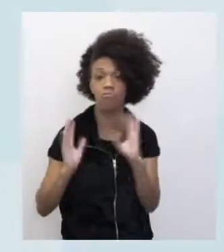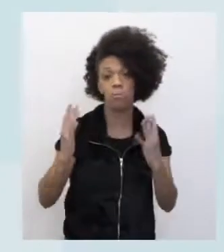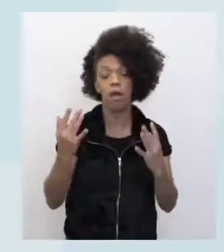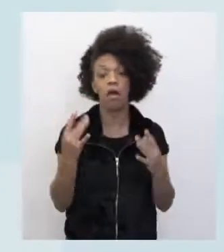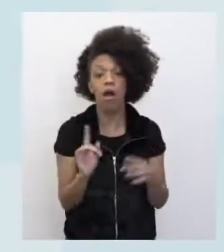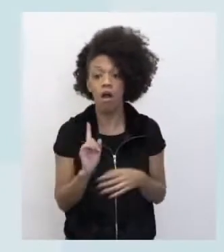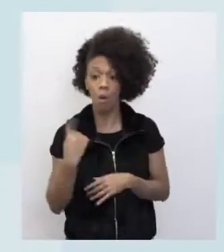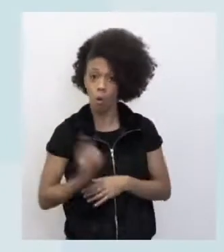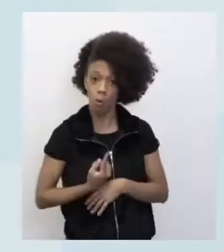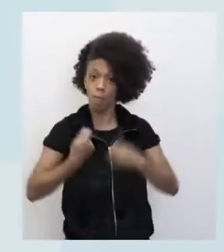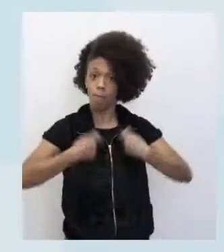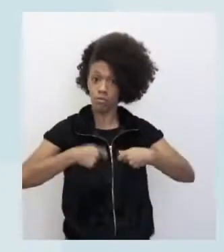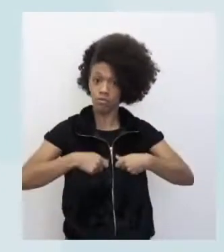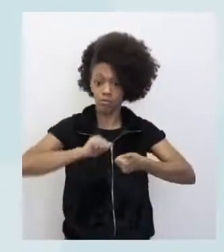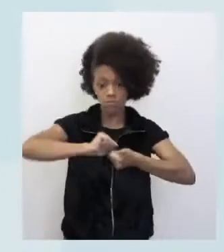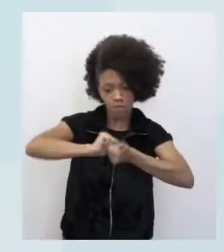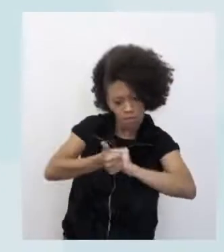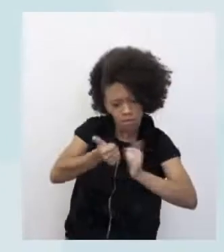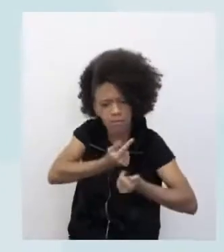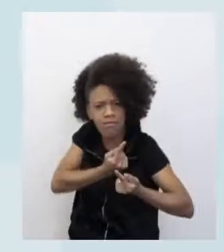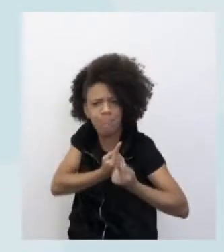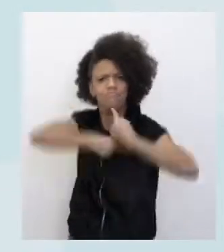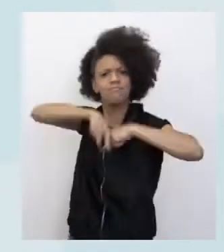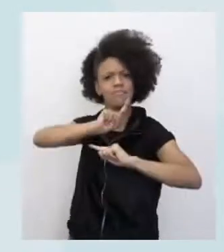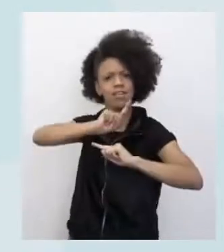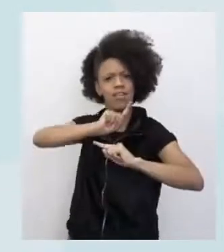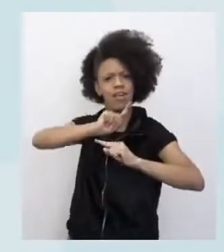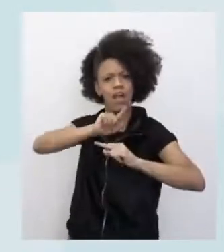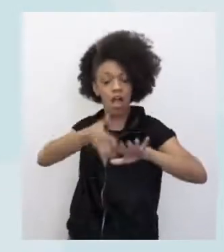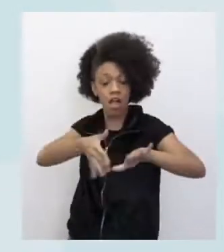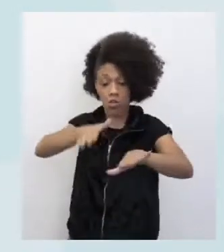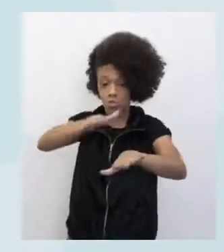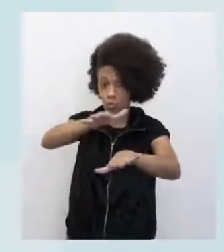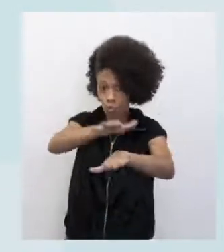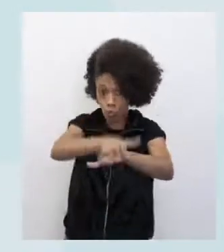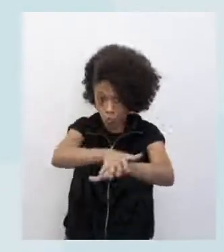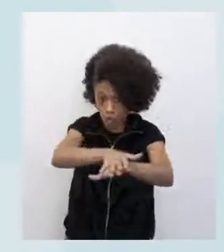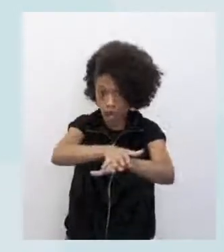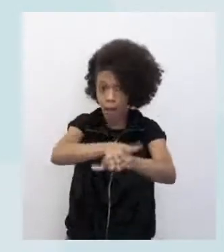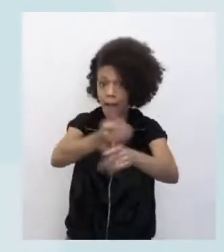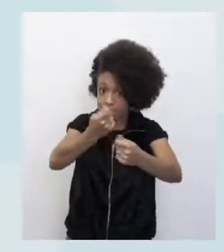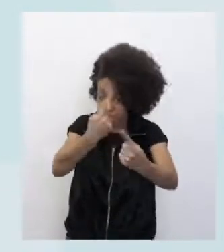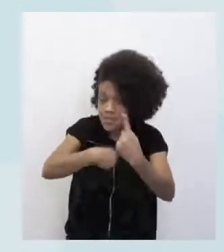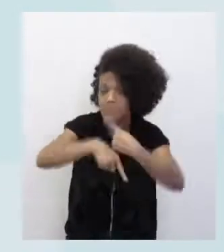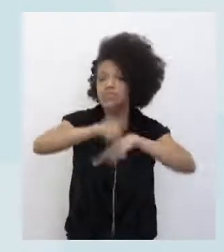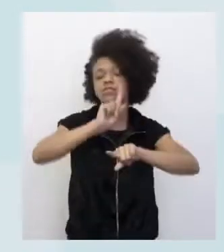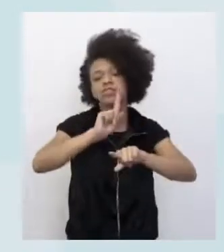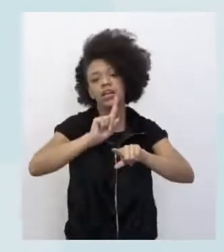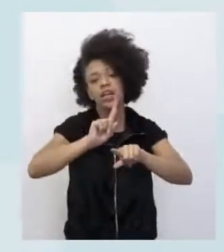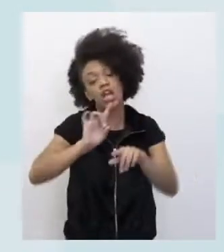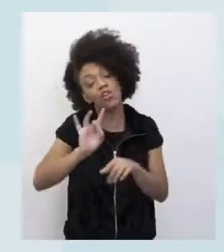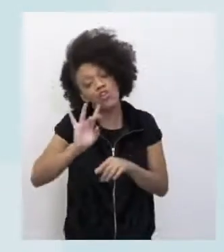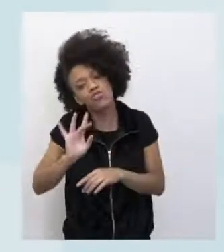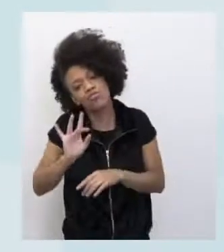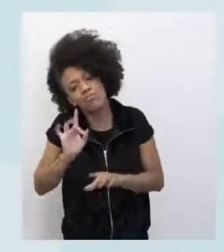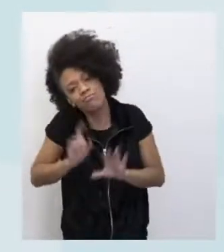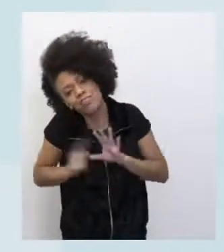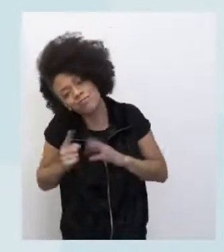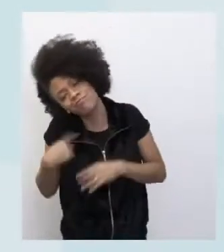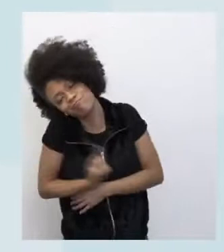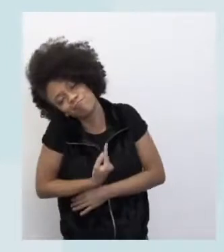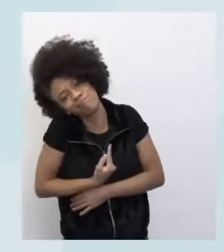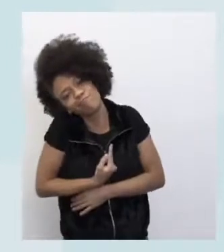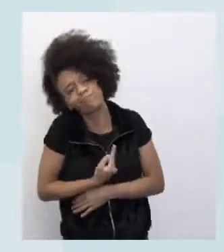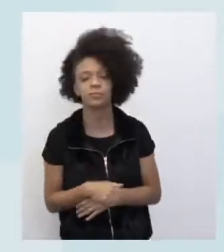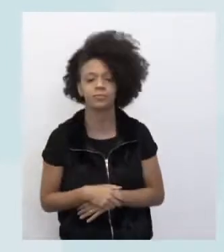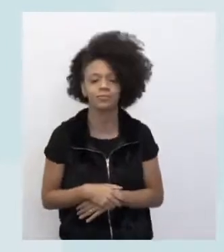Nós precisamos ressignificar a palavra inclusão. E isso só depende de nós. E